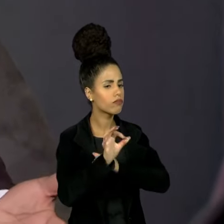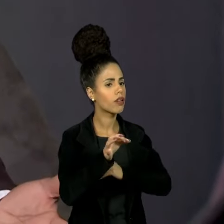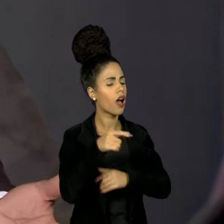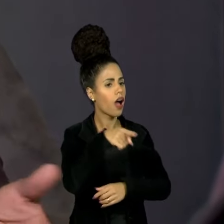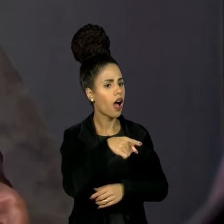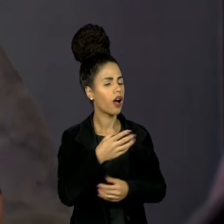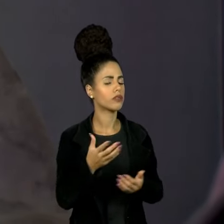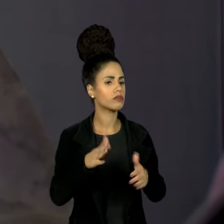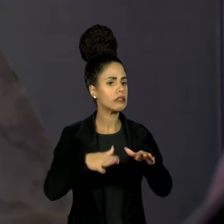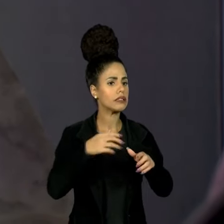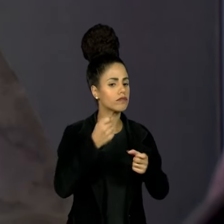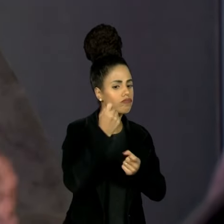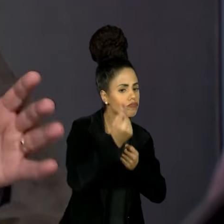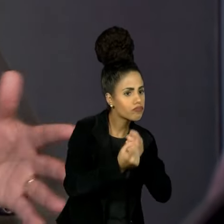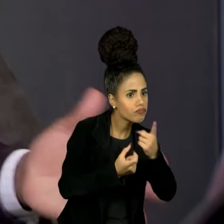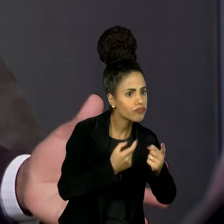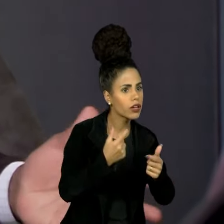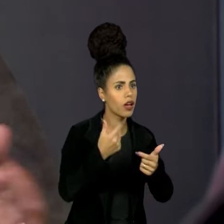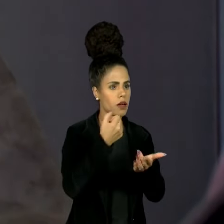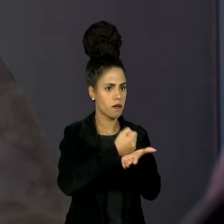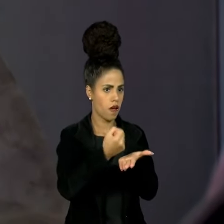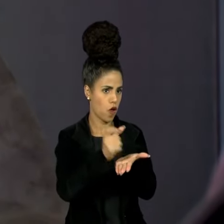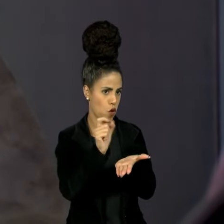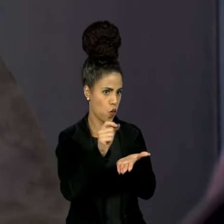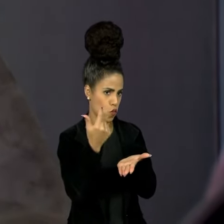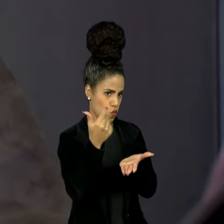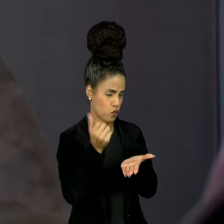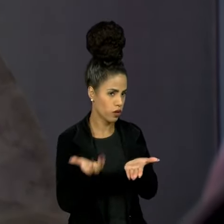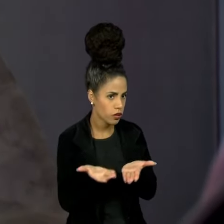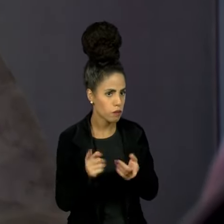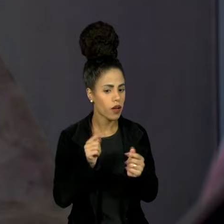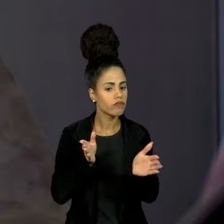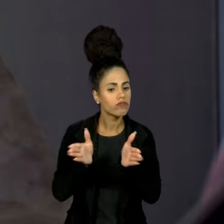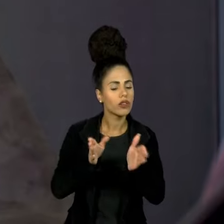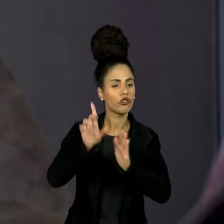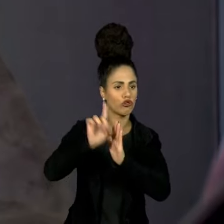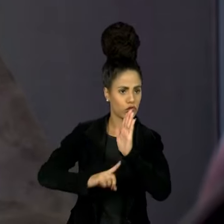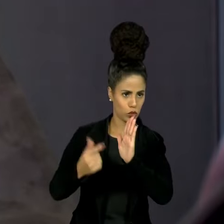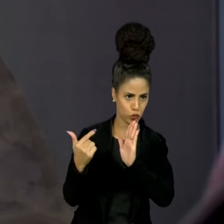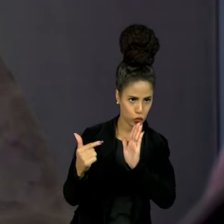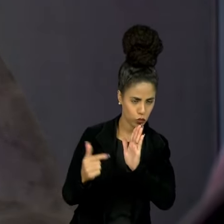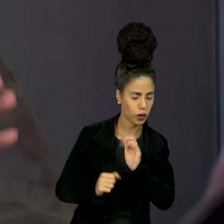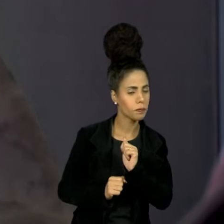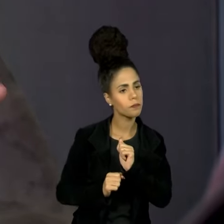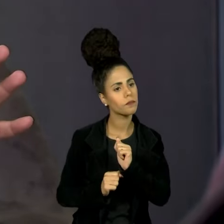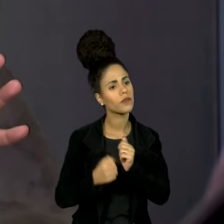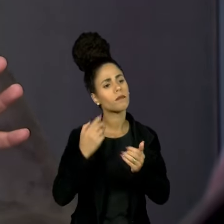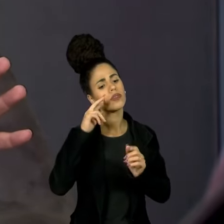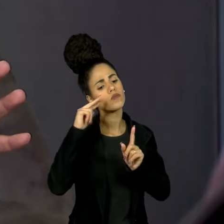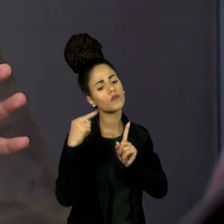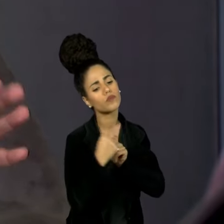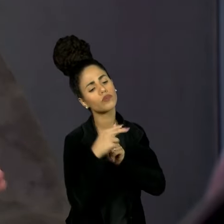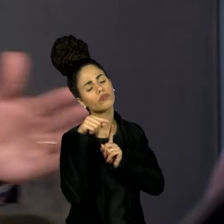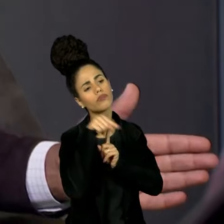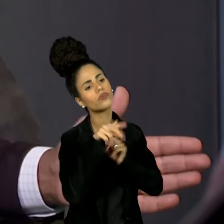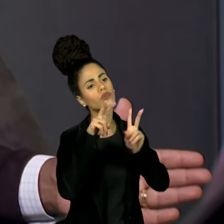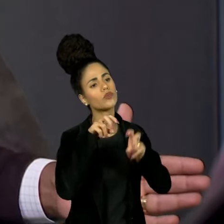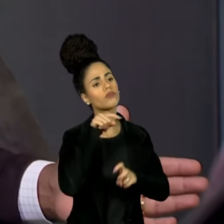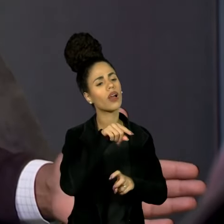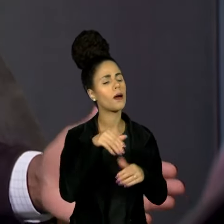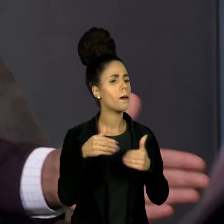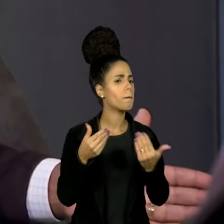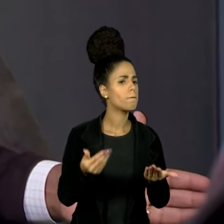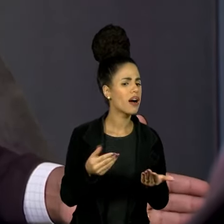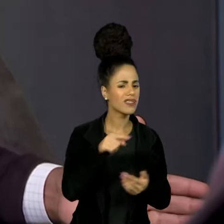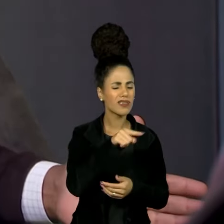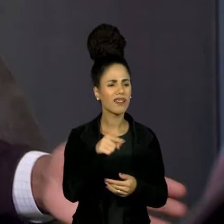informais, né? Porque tem uma limitação de acesso aos direitos. E do ponto de vista aí do debate se coloca, olha, mas isso daqui